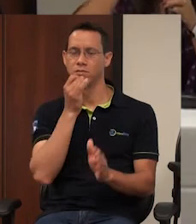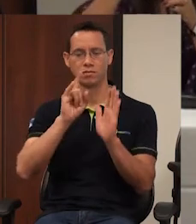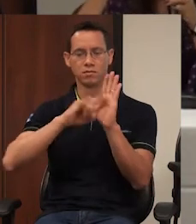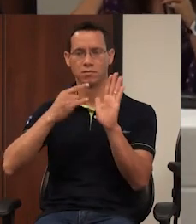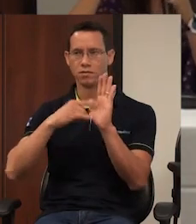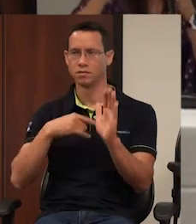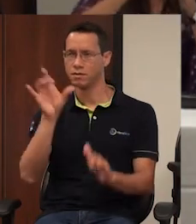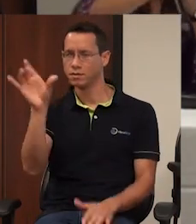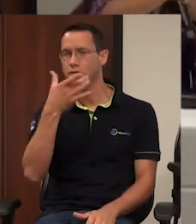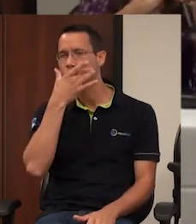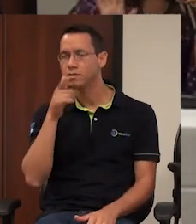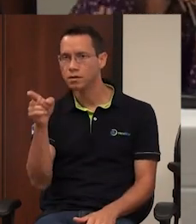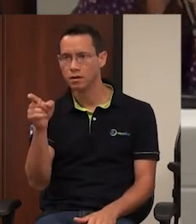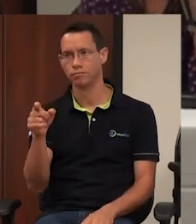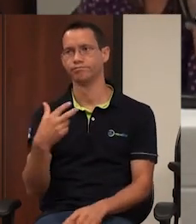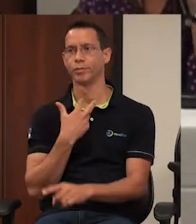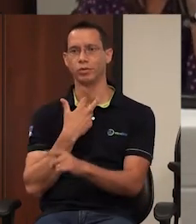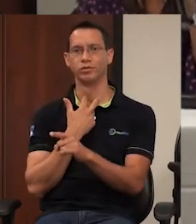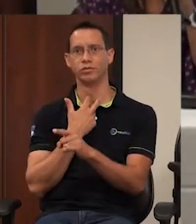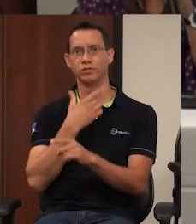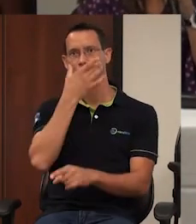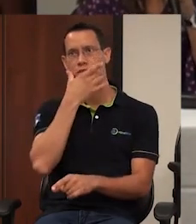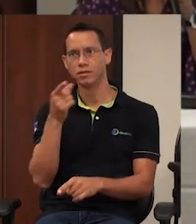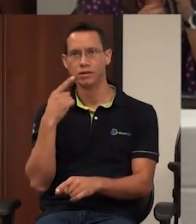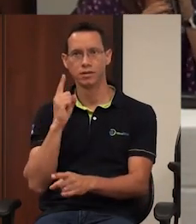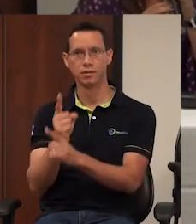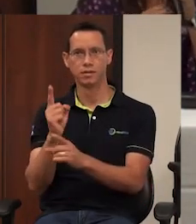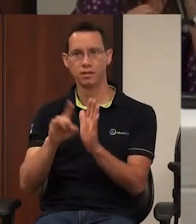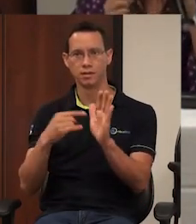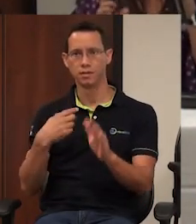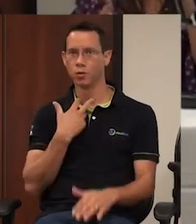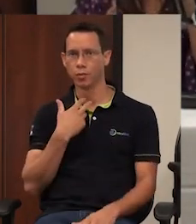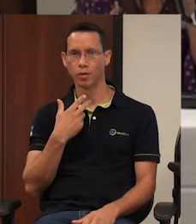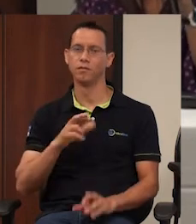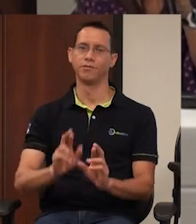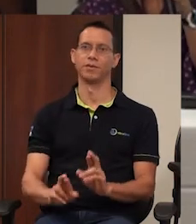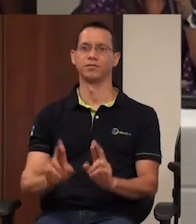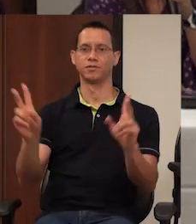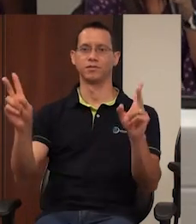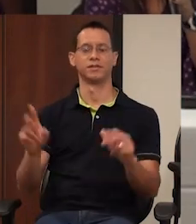tá no rosto da pessoa, ela não pode casar. É bem diferente. Então,